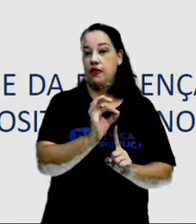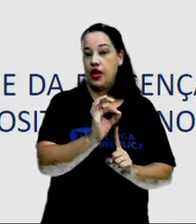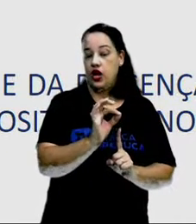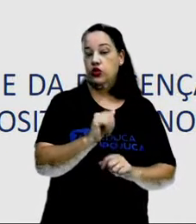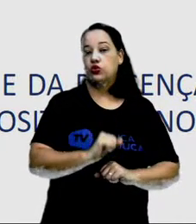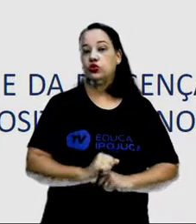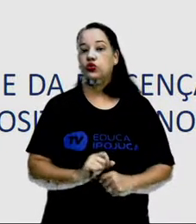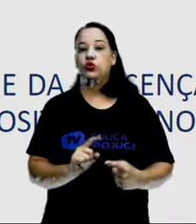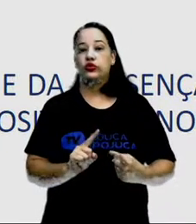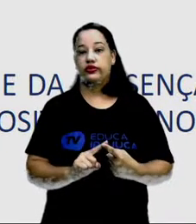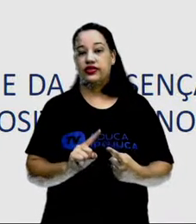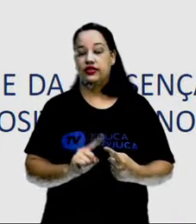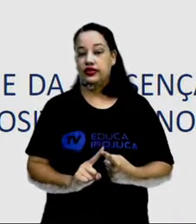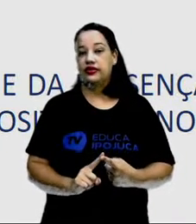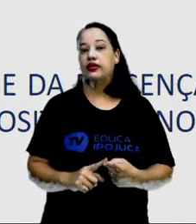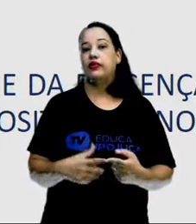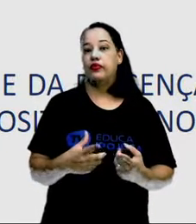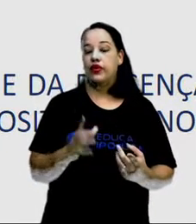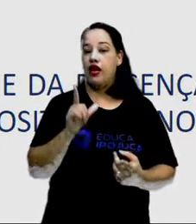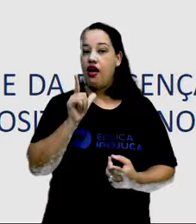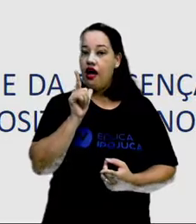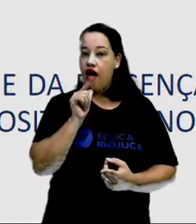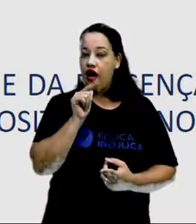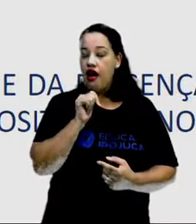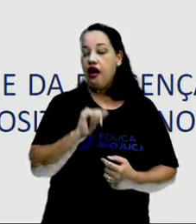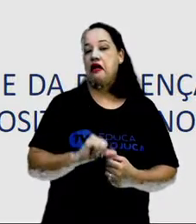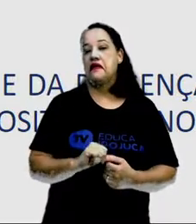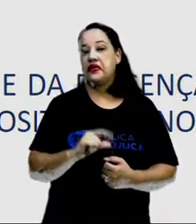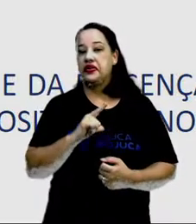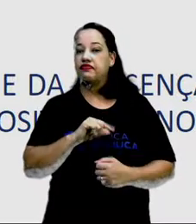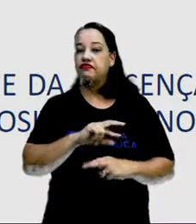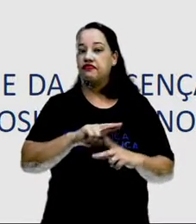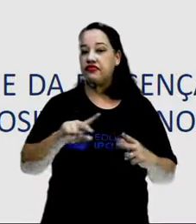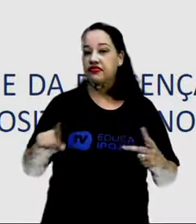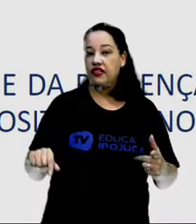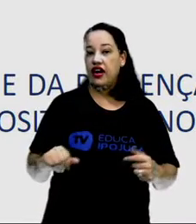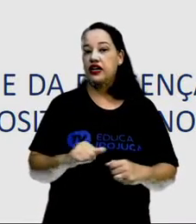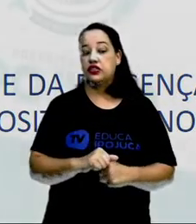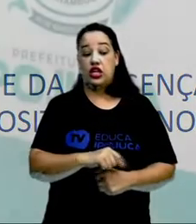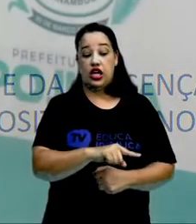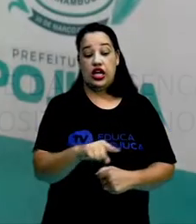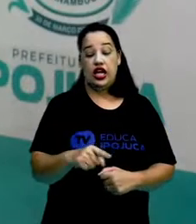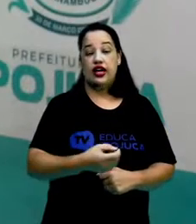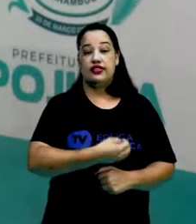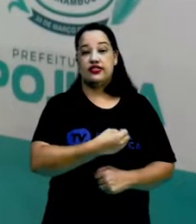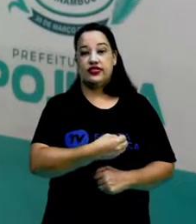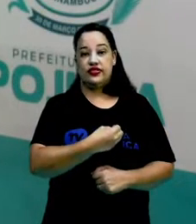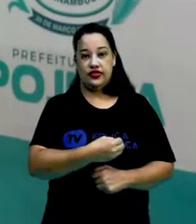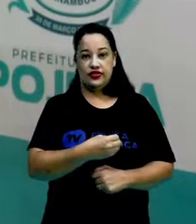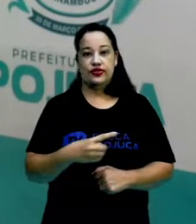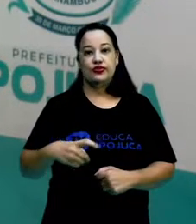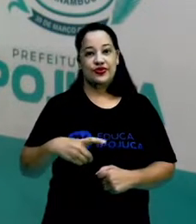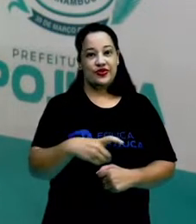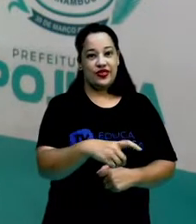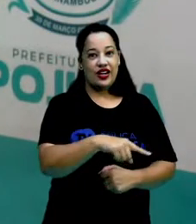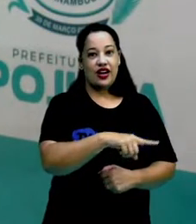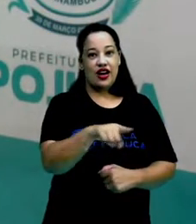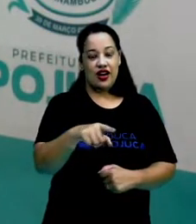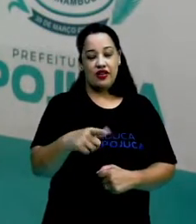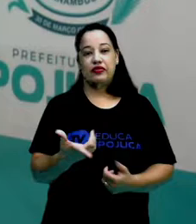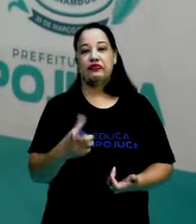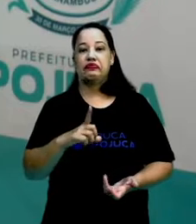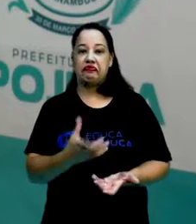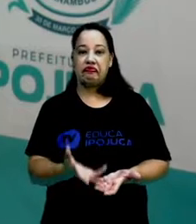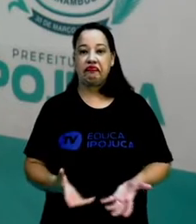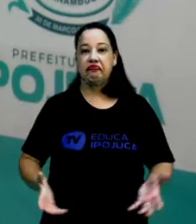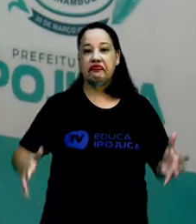da presença do oxigênio para a existência dos seres decompositores nos ecossistemas. Ou